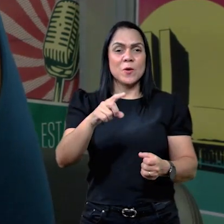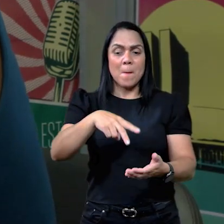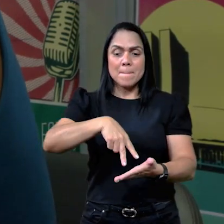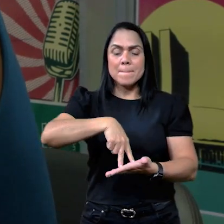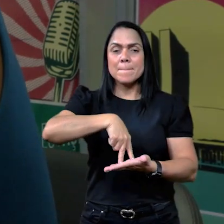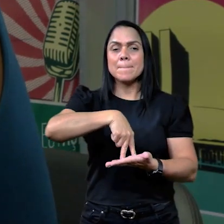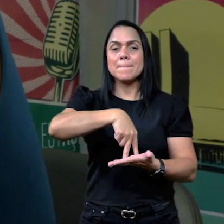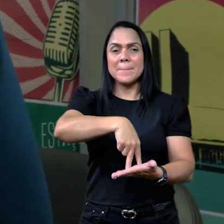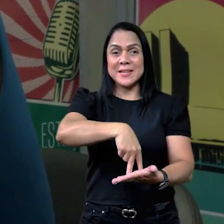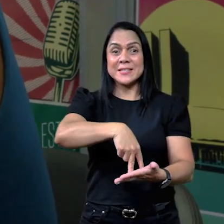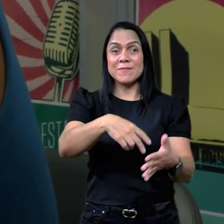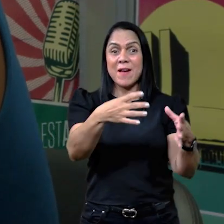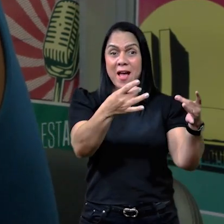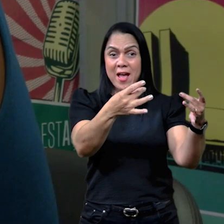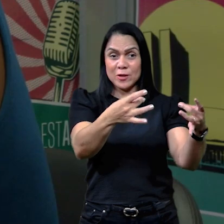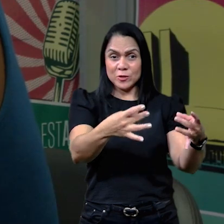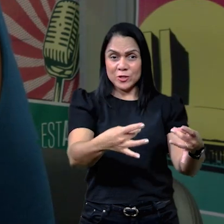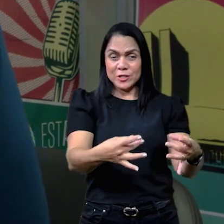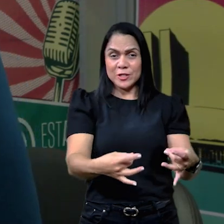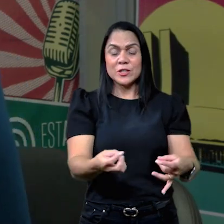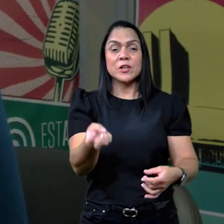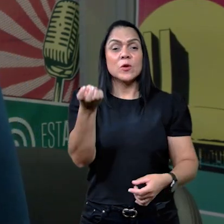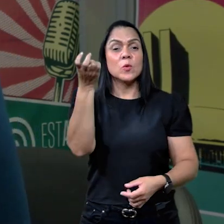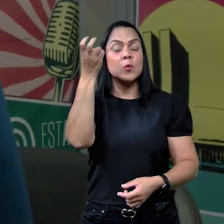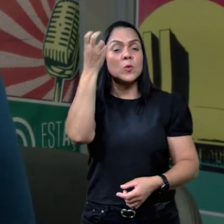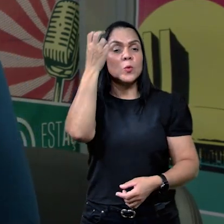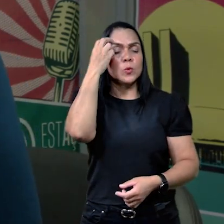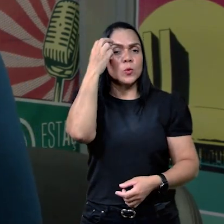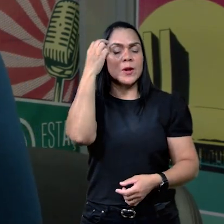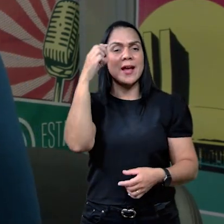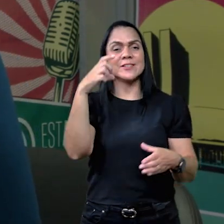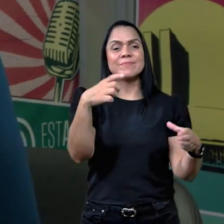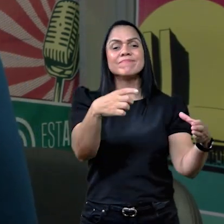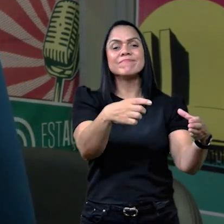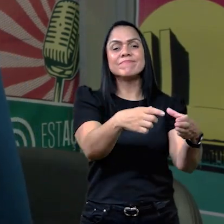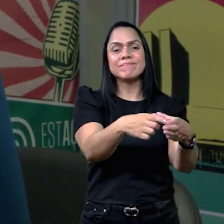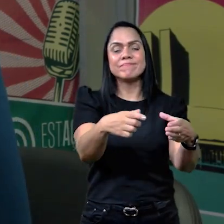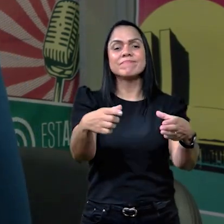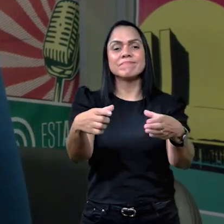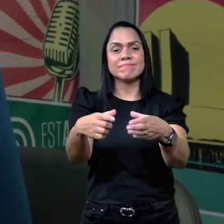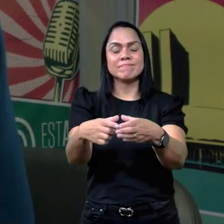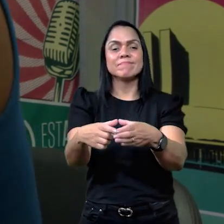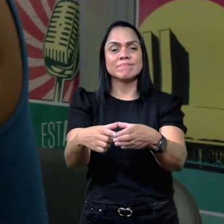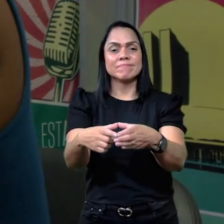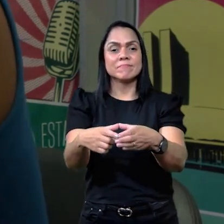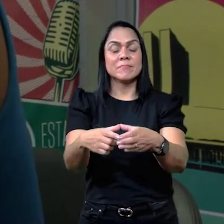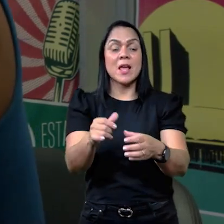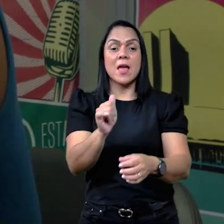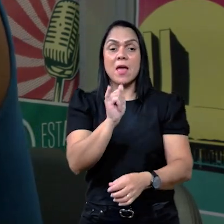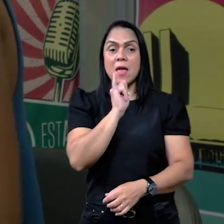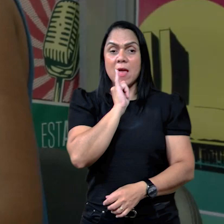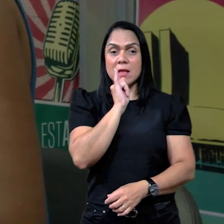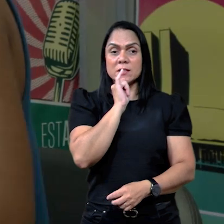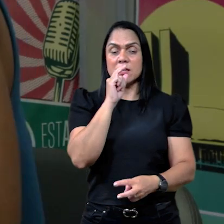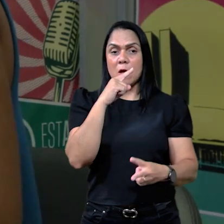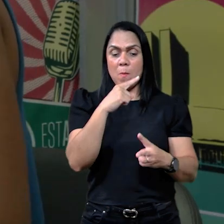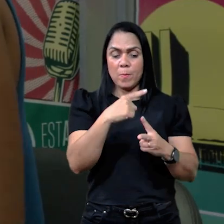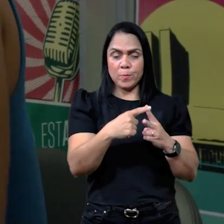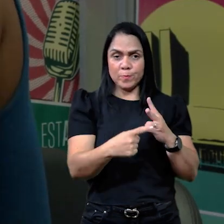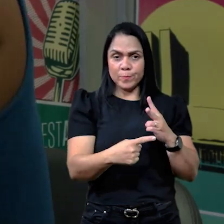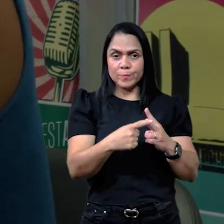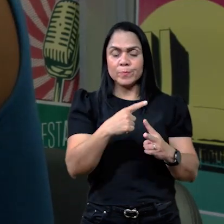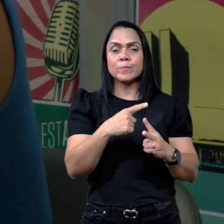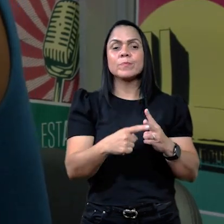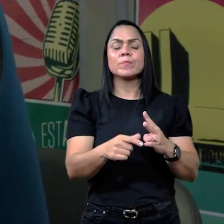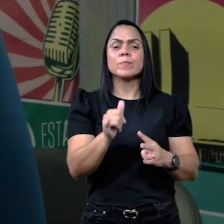de características culturais que perpassaram até hoje. Eu vou dar um exemplo, né? Tem 2 exemplos